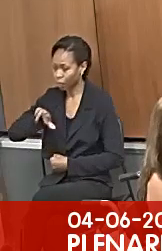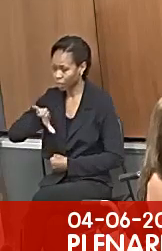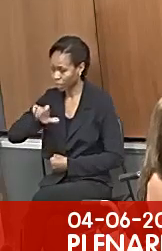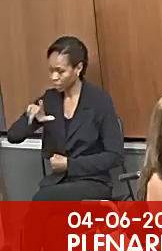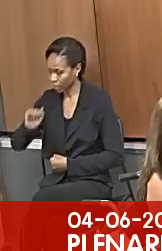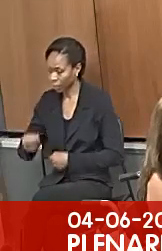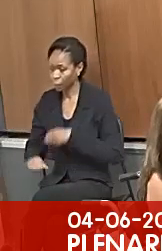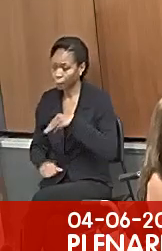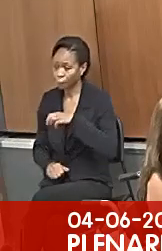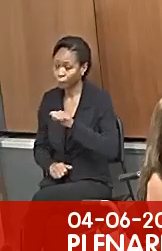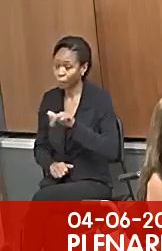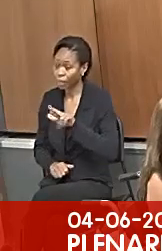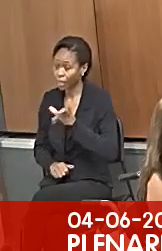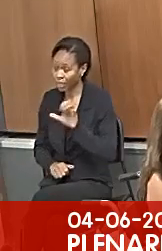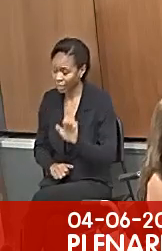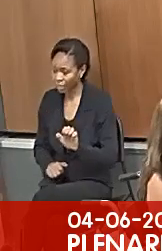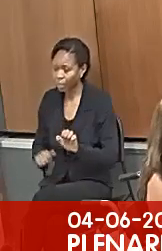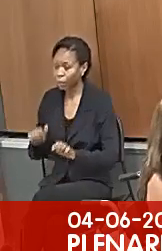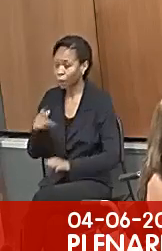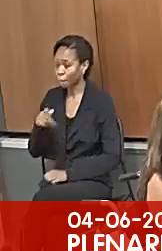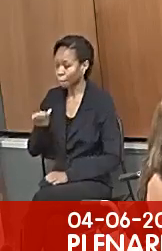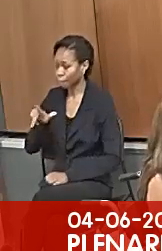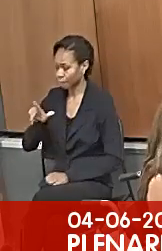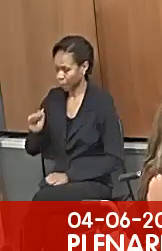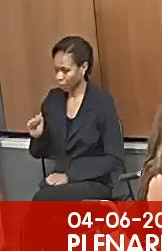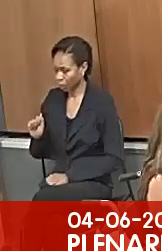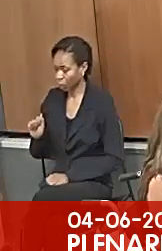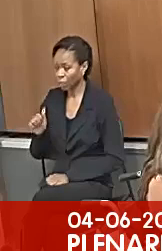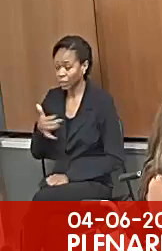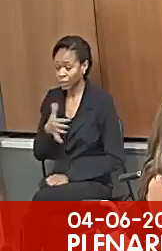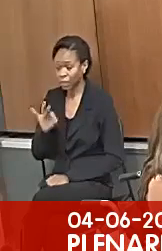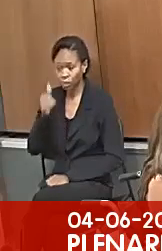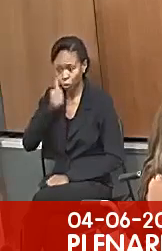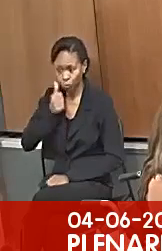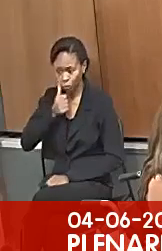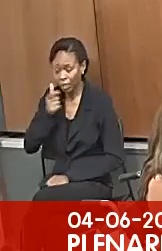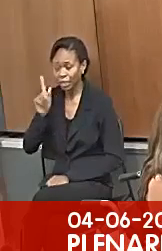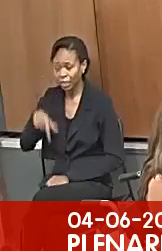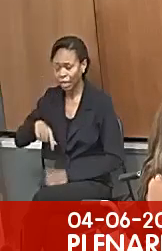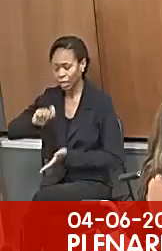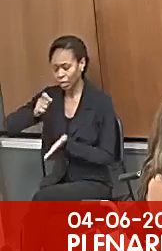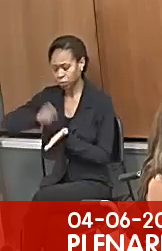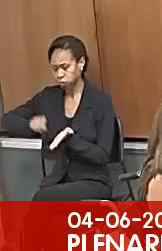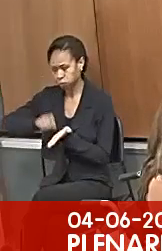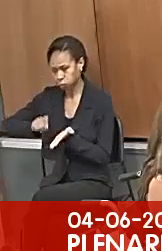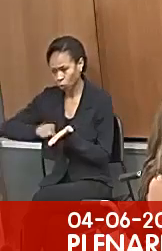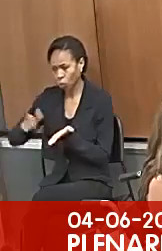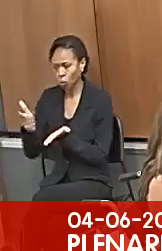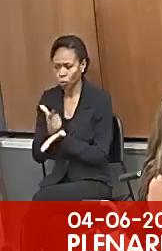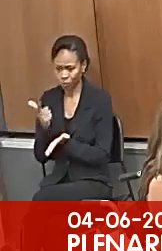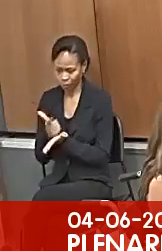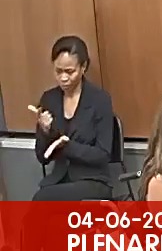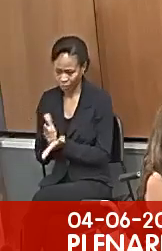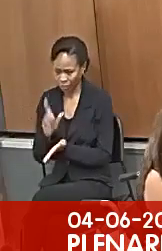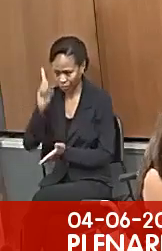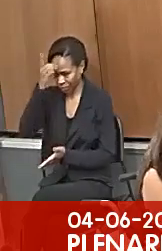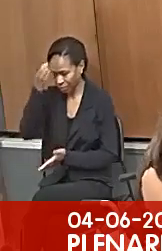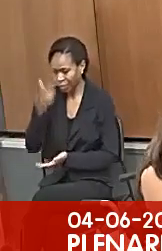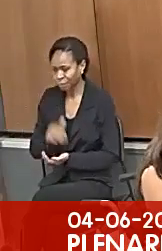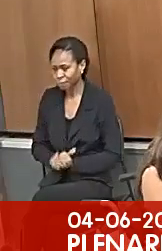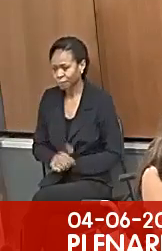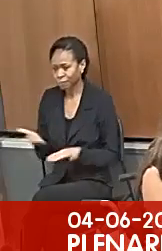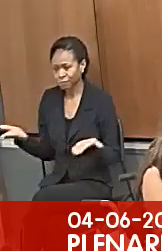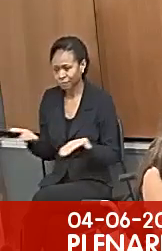Meire Geraldo e Paula Angélica são as autoras do livro. Então, neste momento, nós faremos a entrega